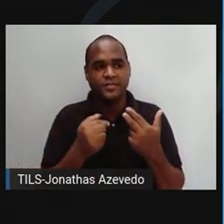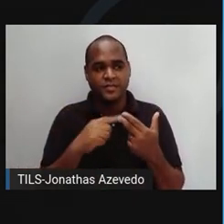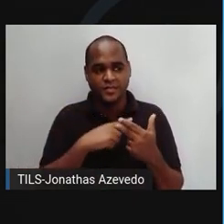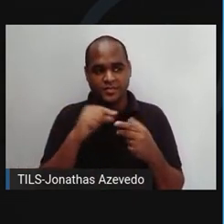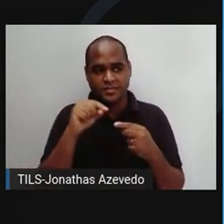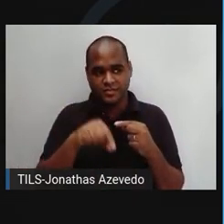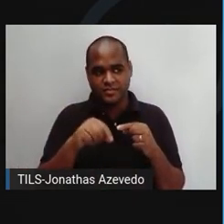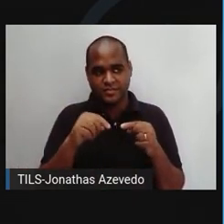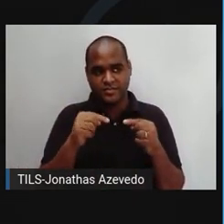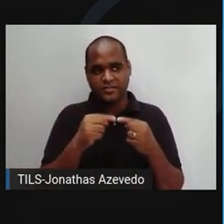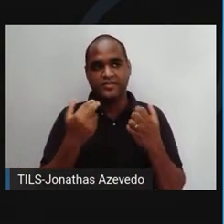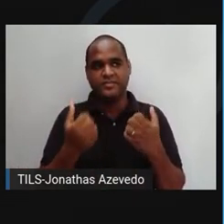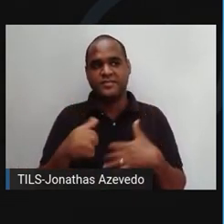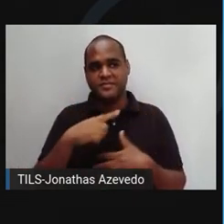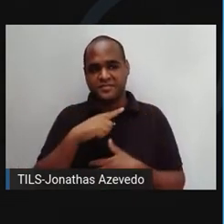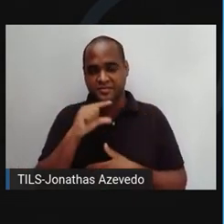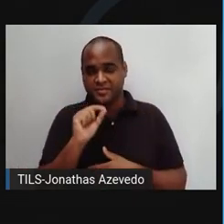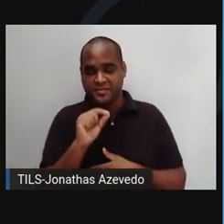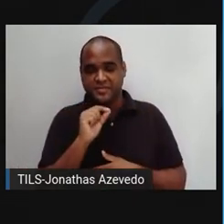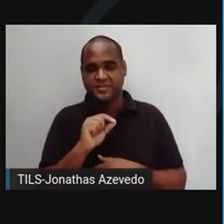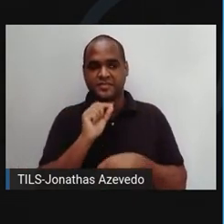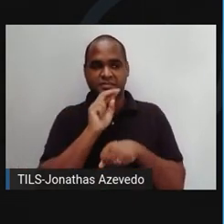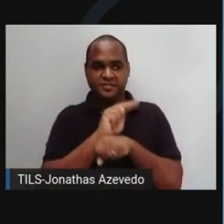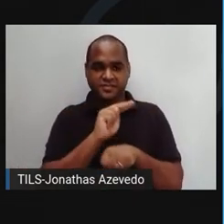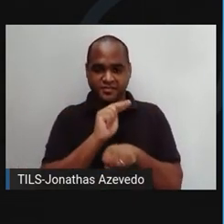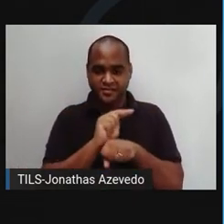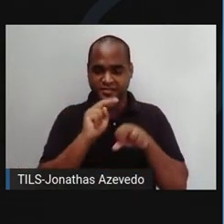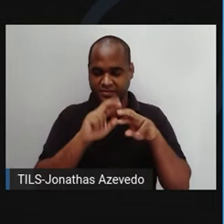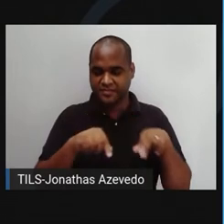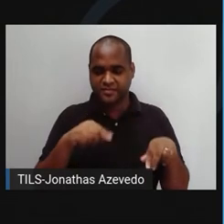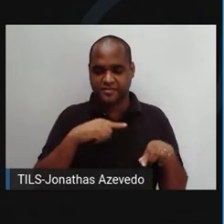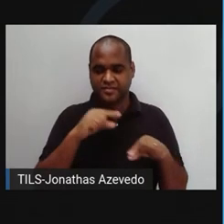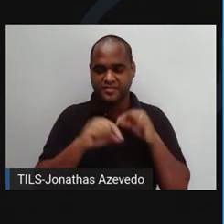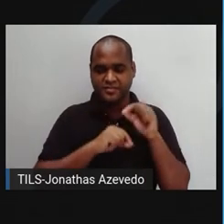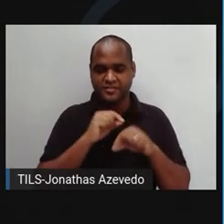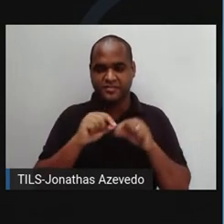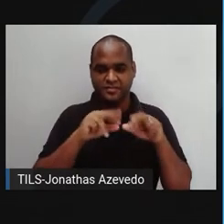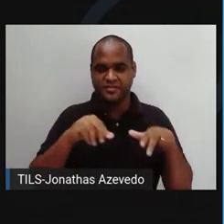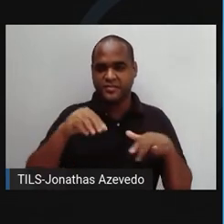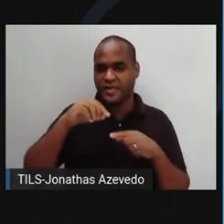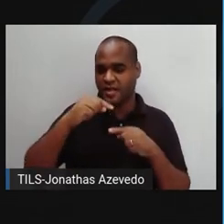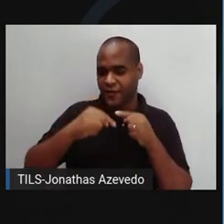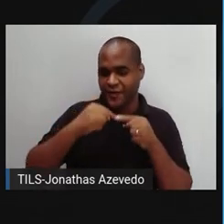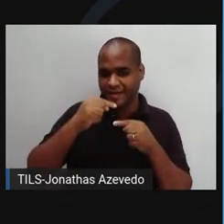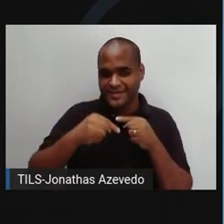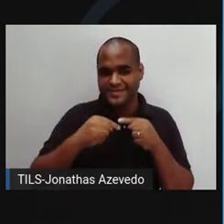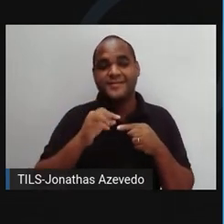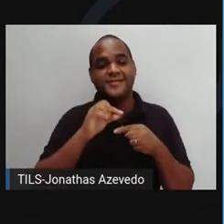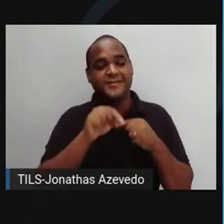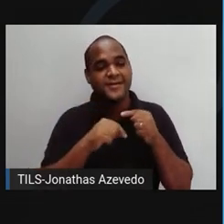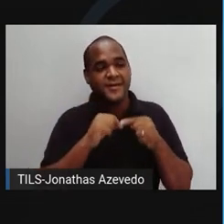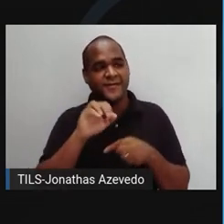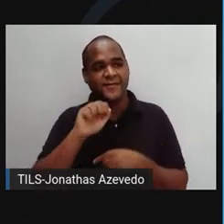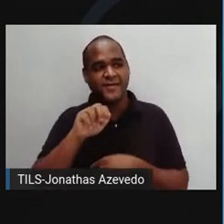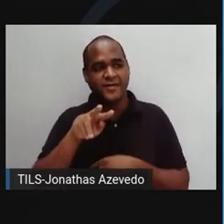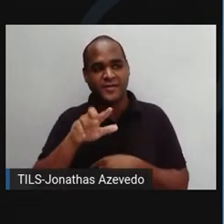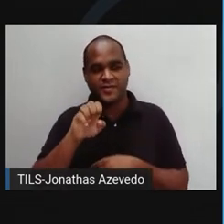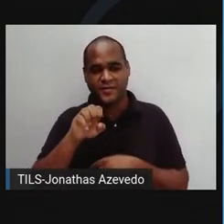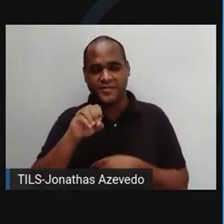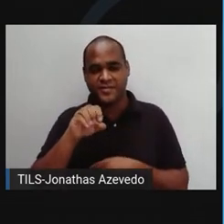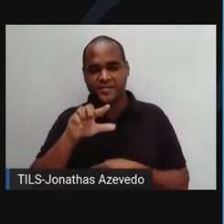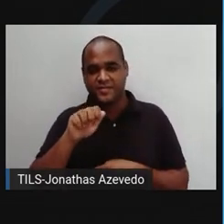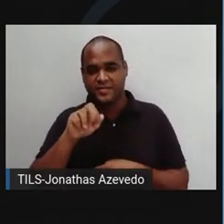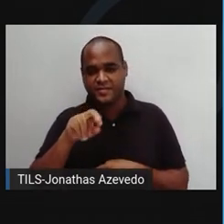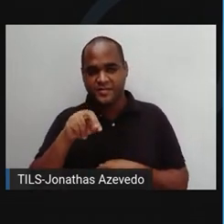brônquios temos uma coleção de bolsas que oficialmente são chamadas de sacos alveolares. Nas pontas destes